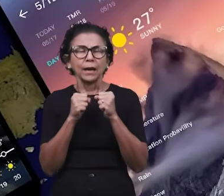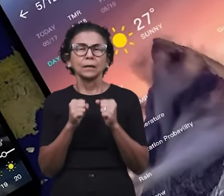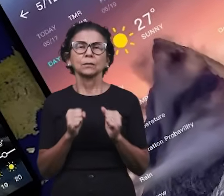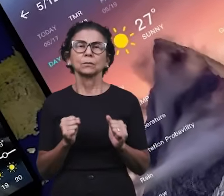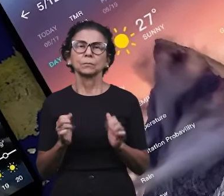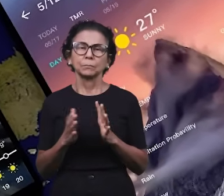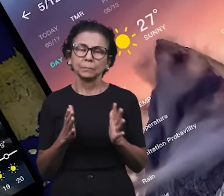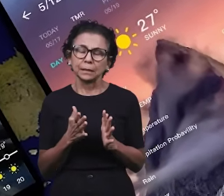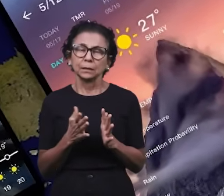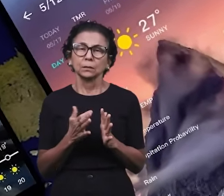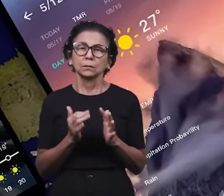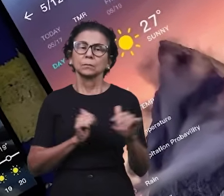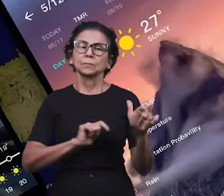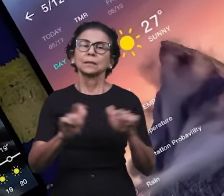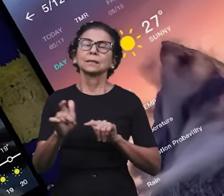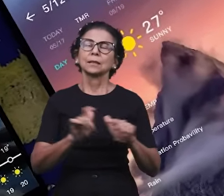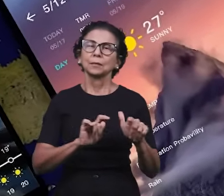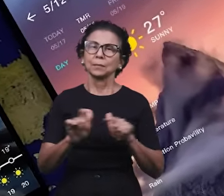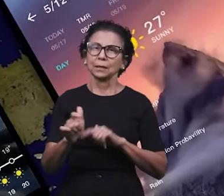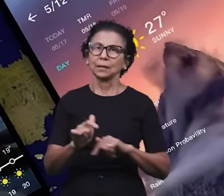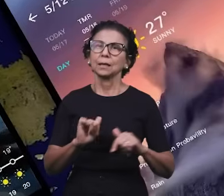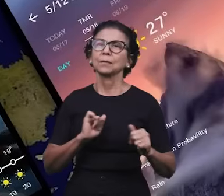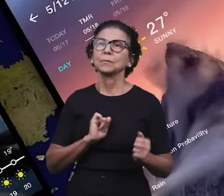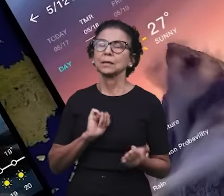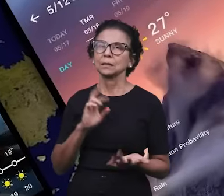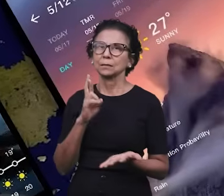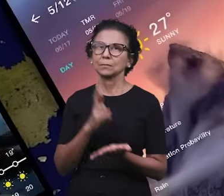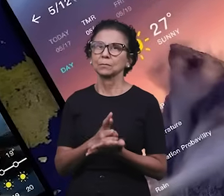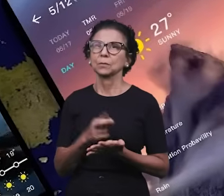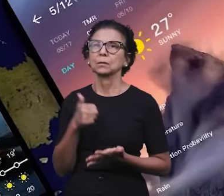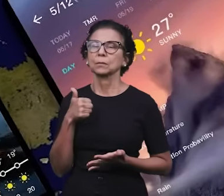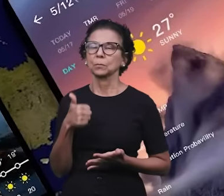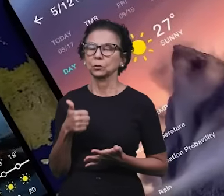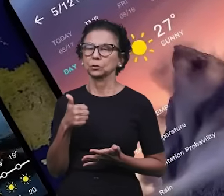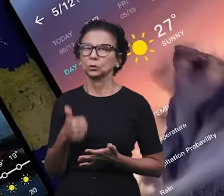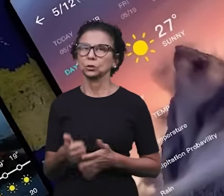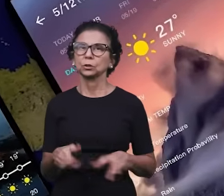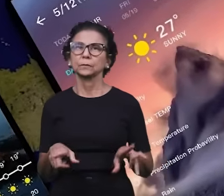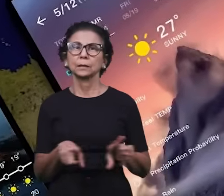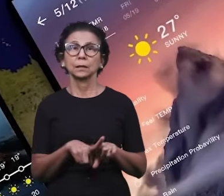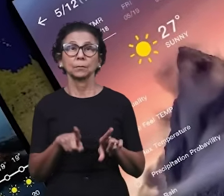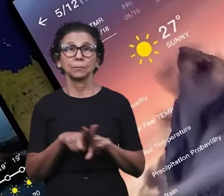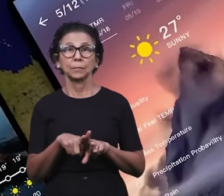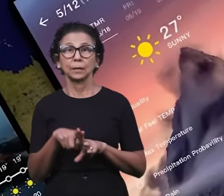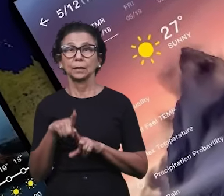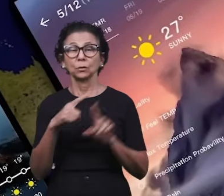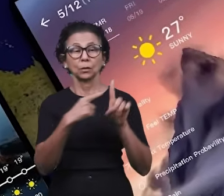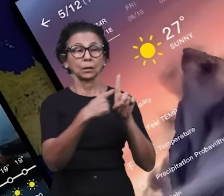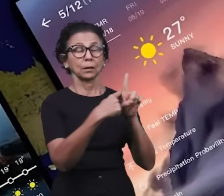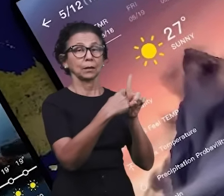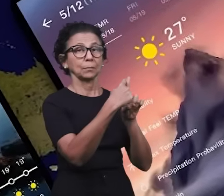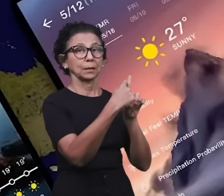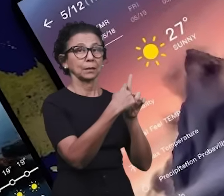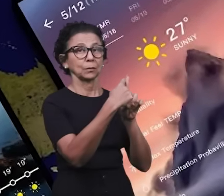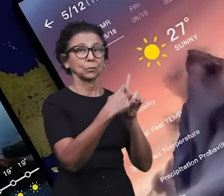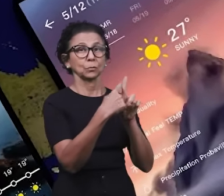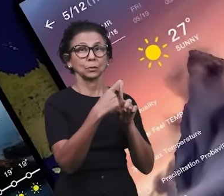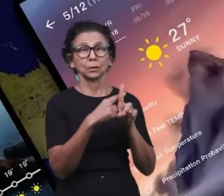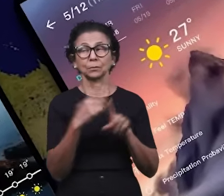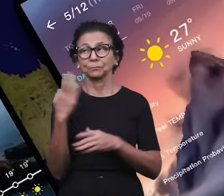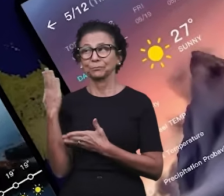responde. E se o clima é desafiador, a tecnologia pode ser aliada, ajudando a driblar as